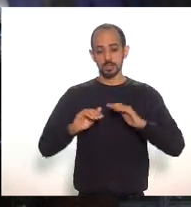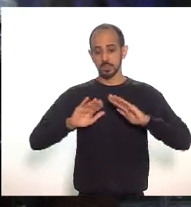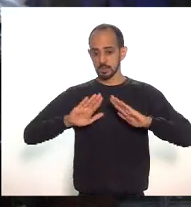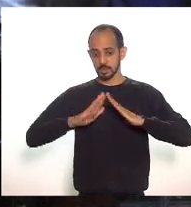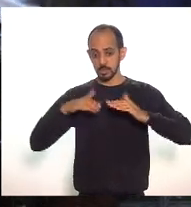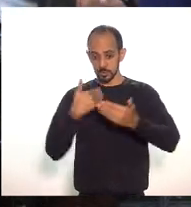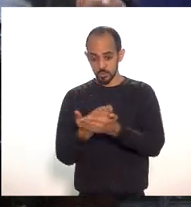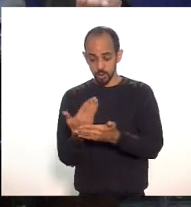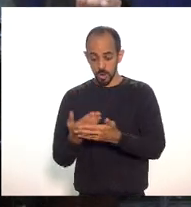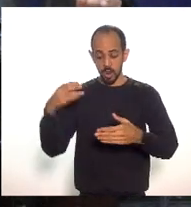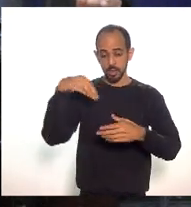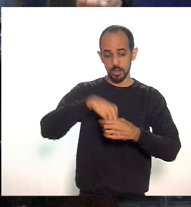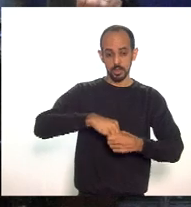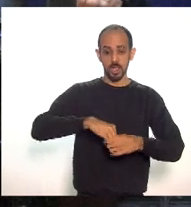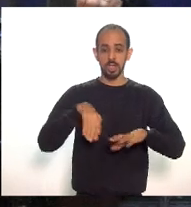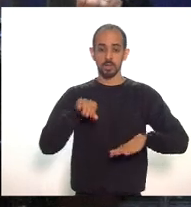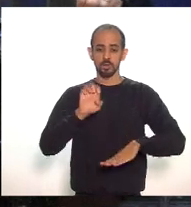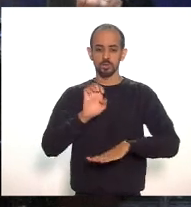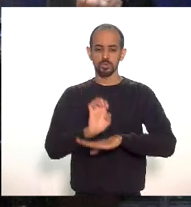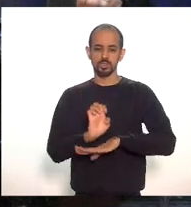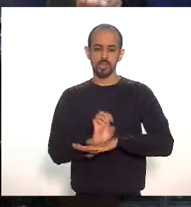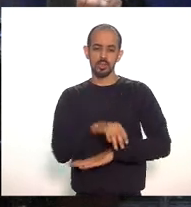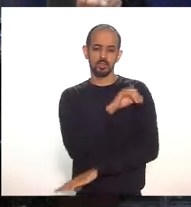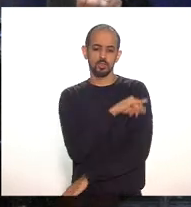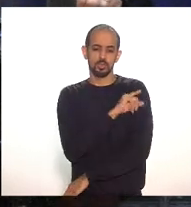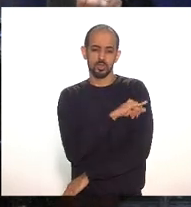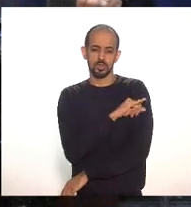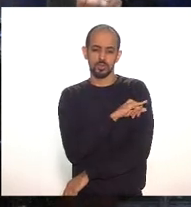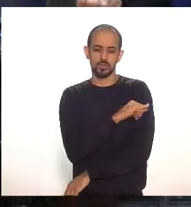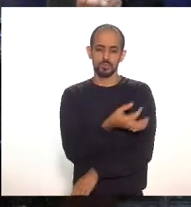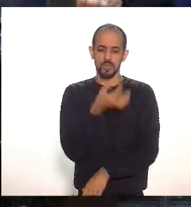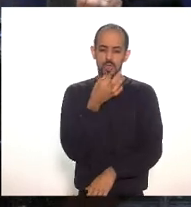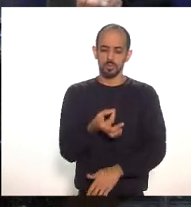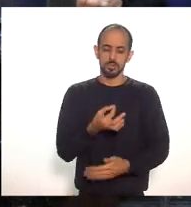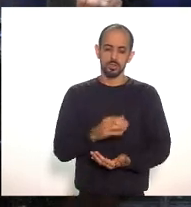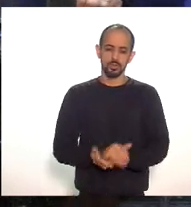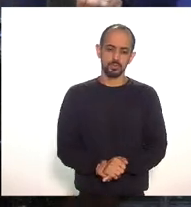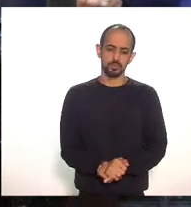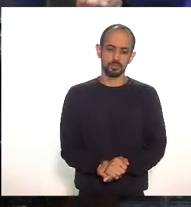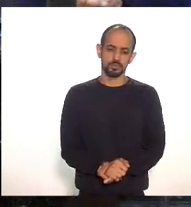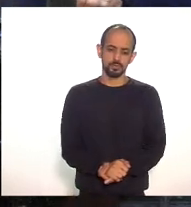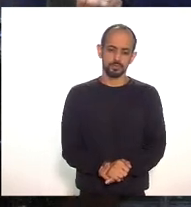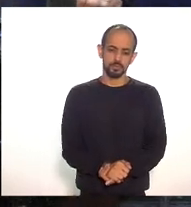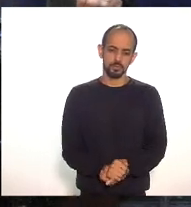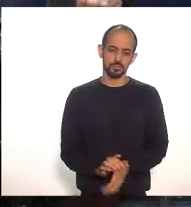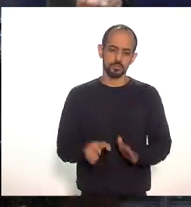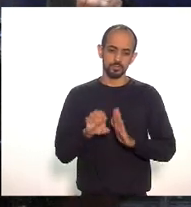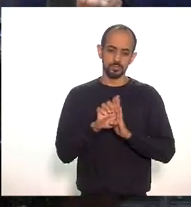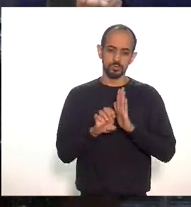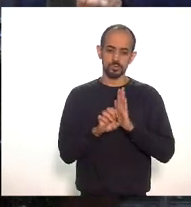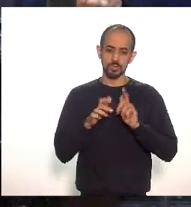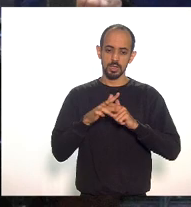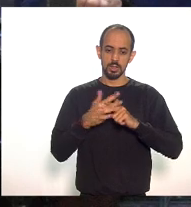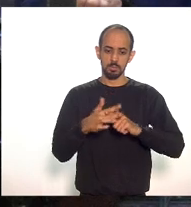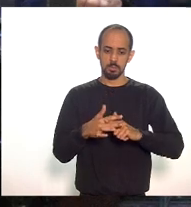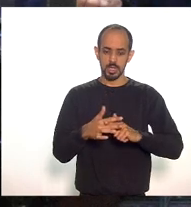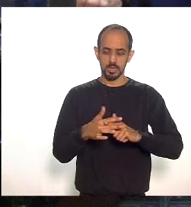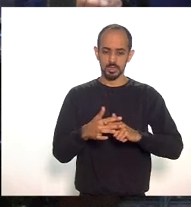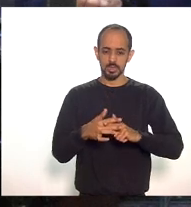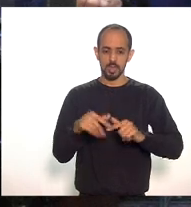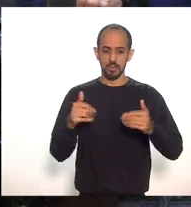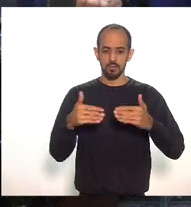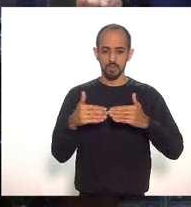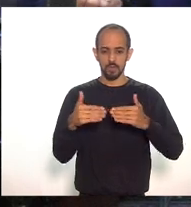de ensino do Estado do Rio de Janeiro e dá outras providências parecer e as emendas de plenário da comissão de condição